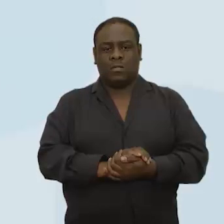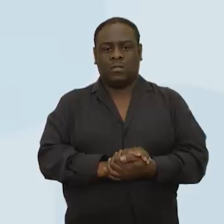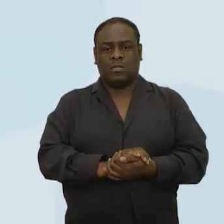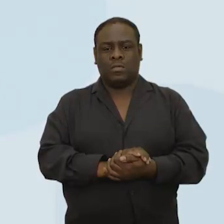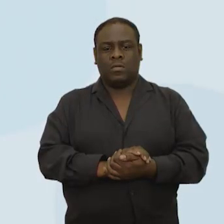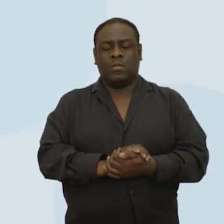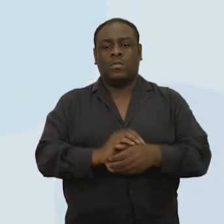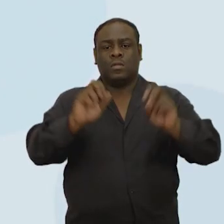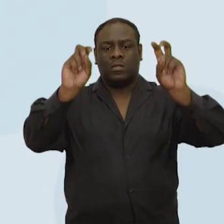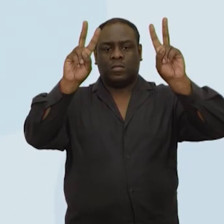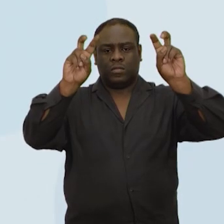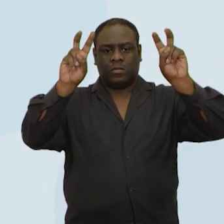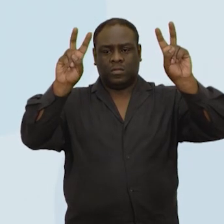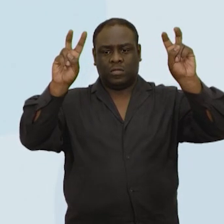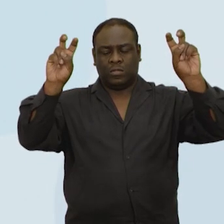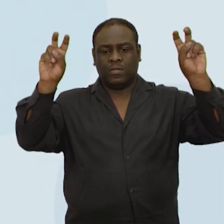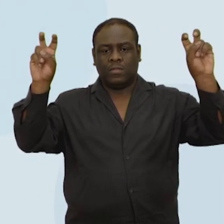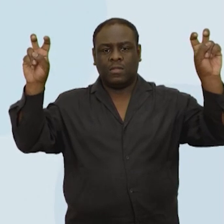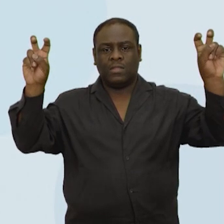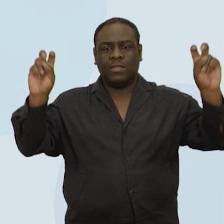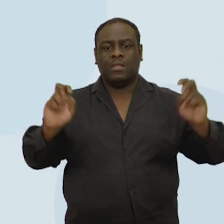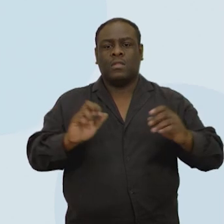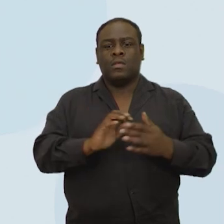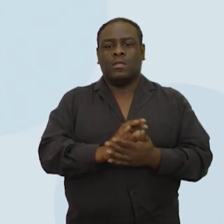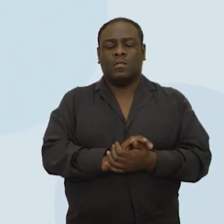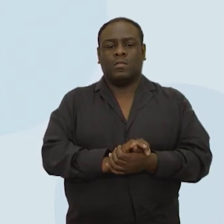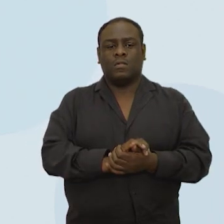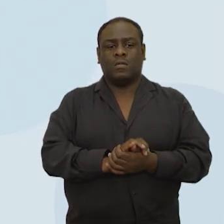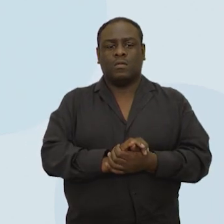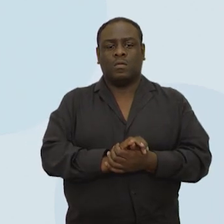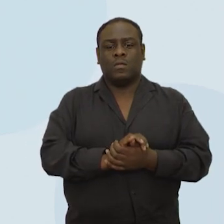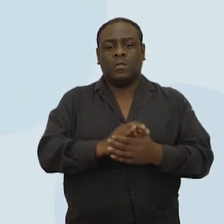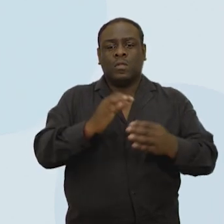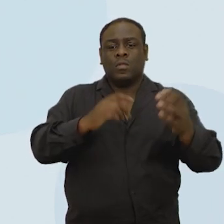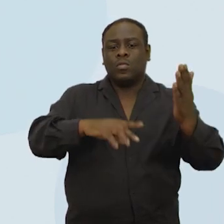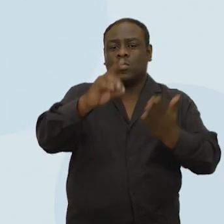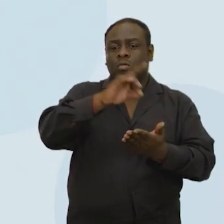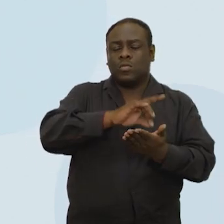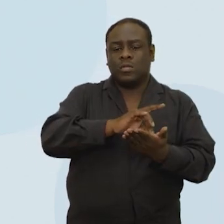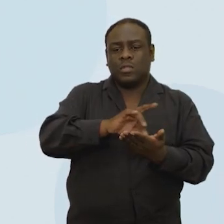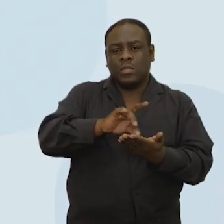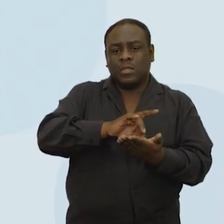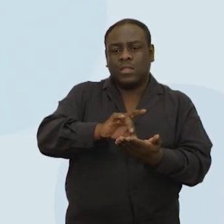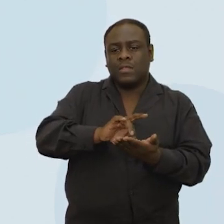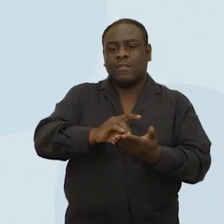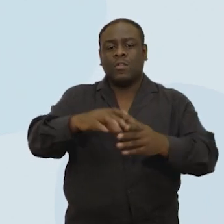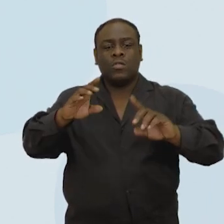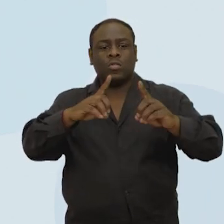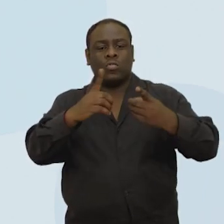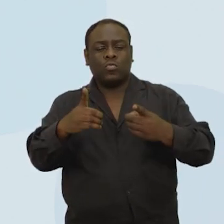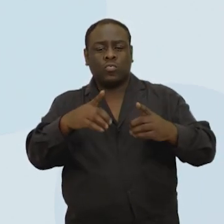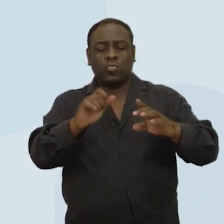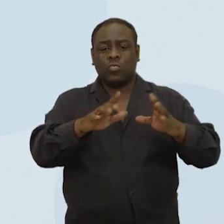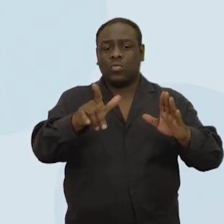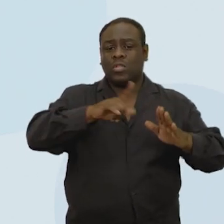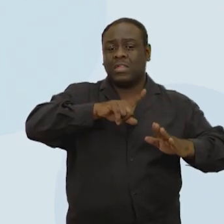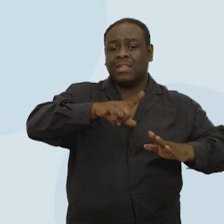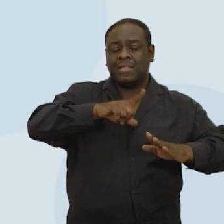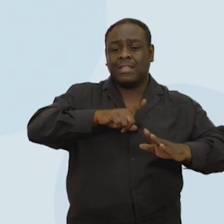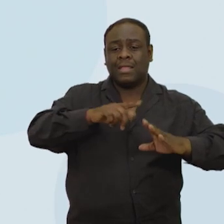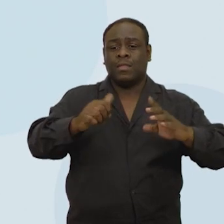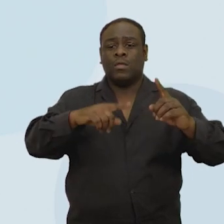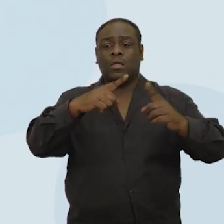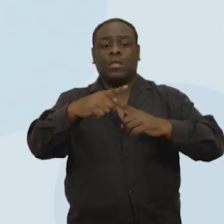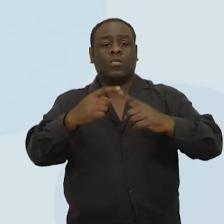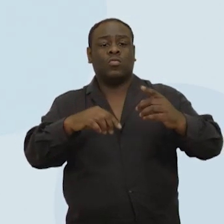correspondências. Baudelaire, segundo Tornatore, em 99, defendia, através da teoria das correspondências, a existência de uma relação entre